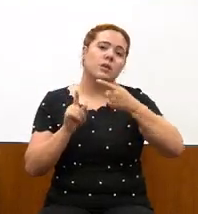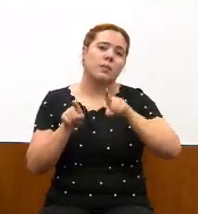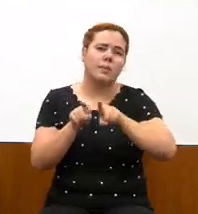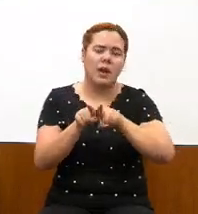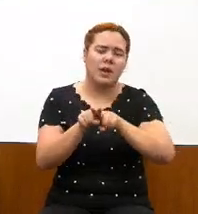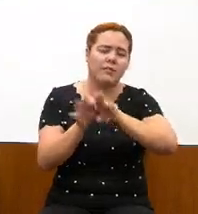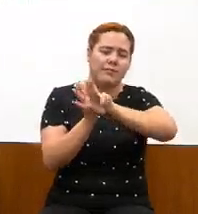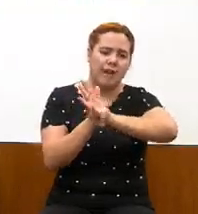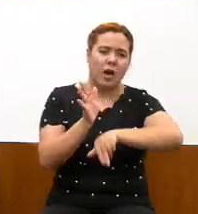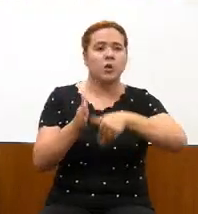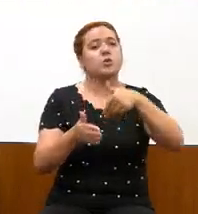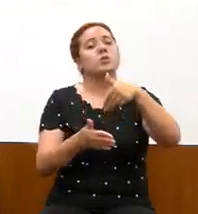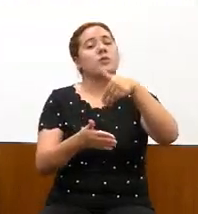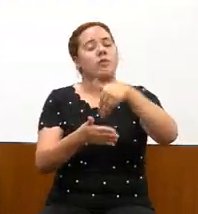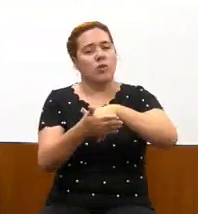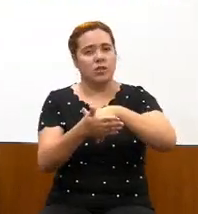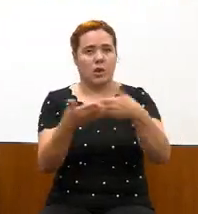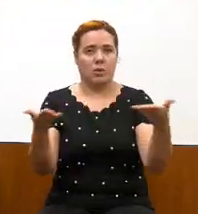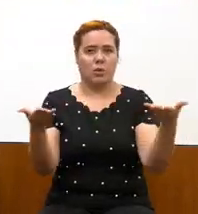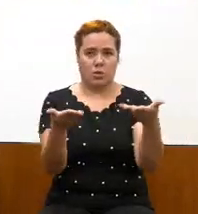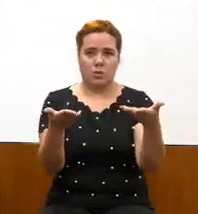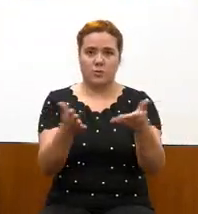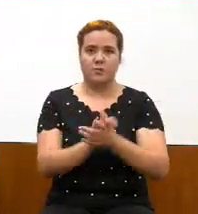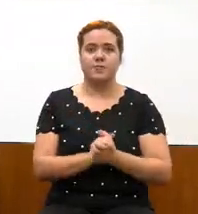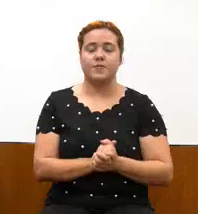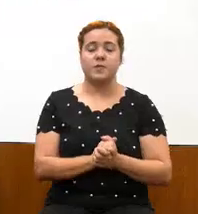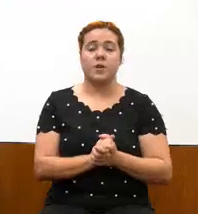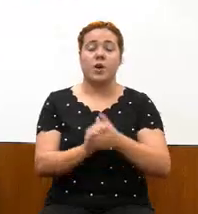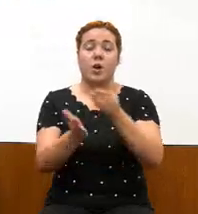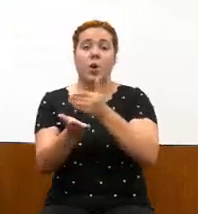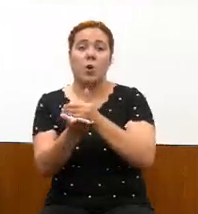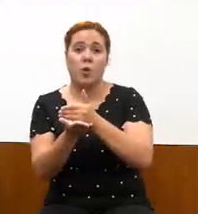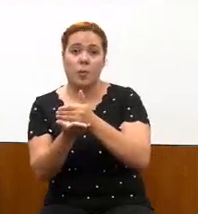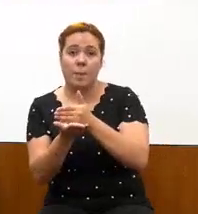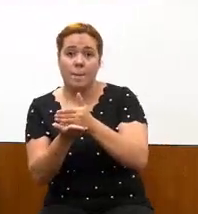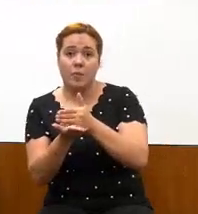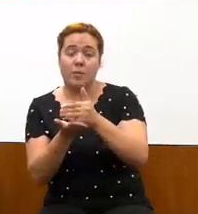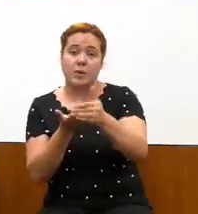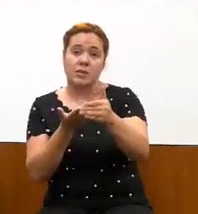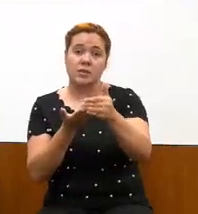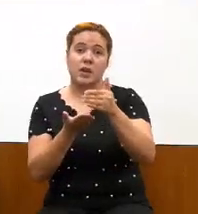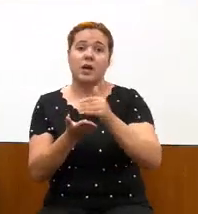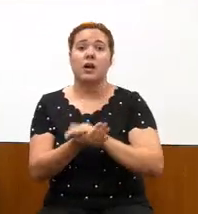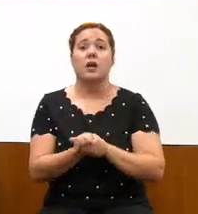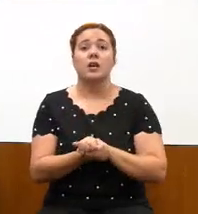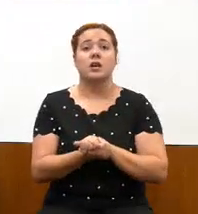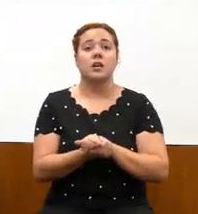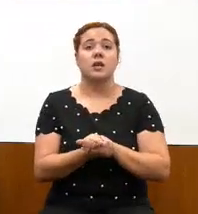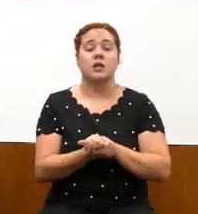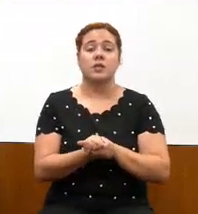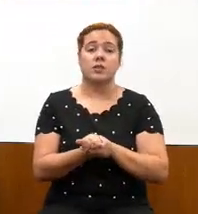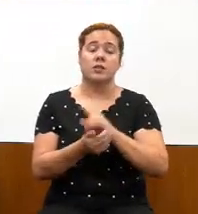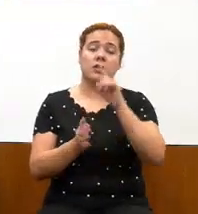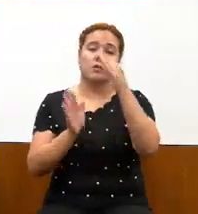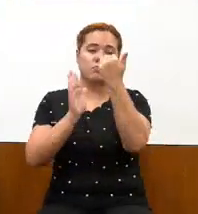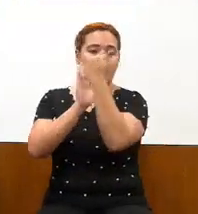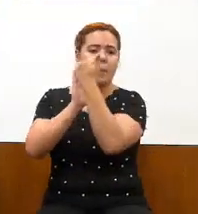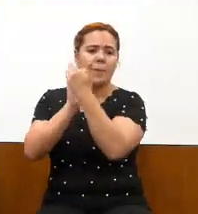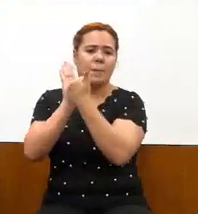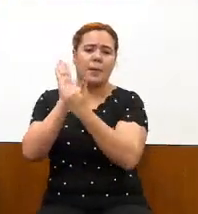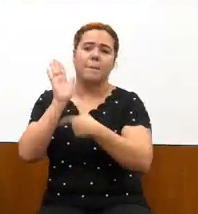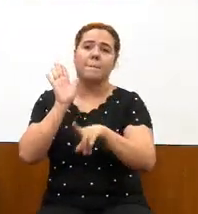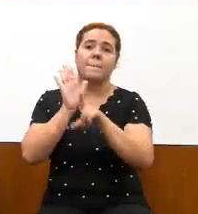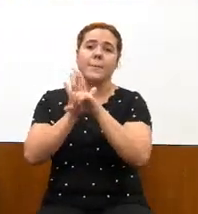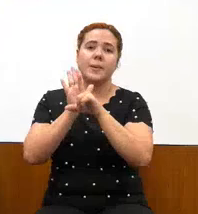comissão. Informo aos presentes que faremos inicialmente a apreciação das matérias legislativas.